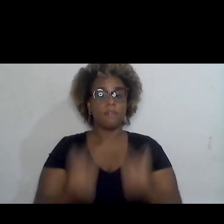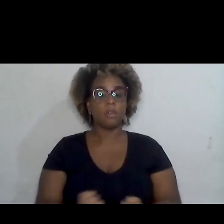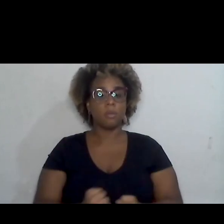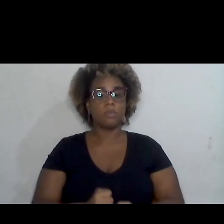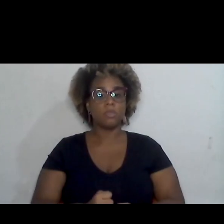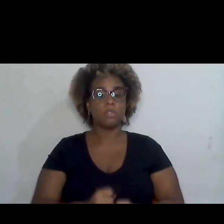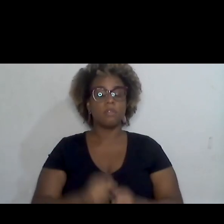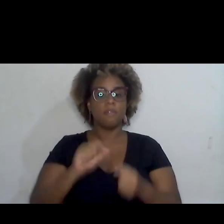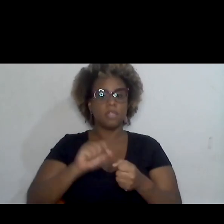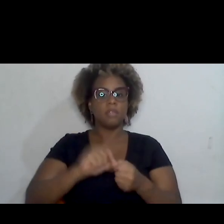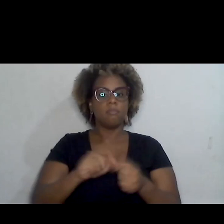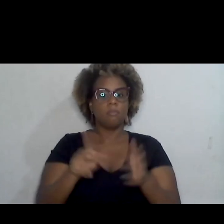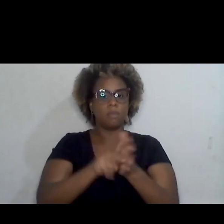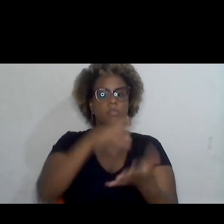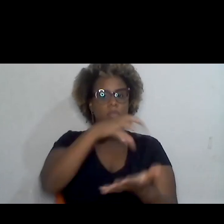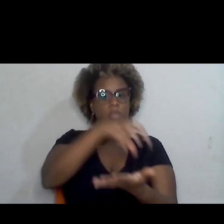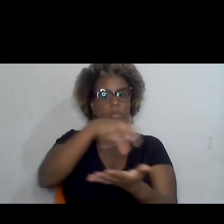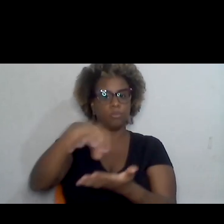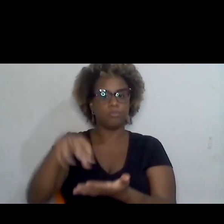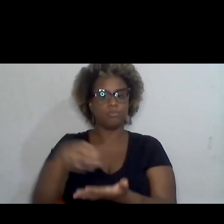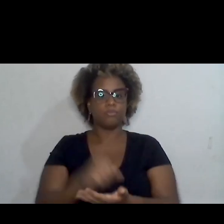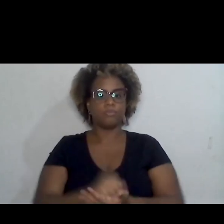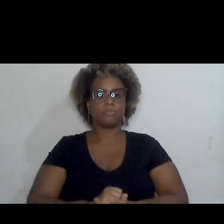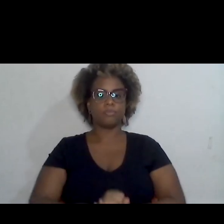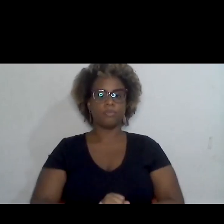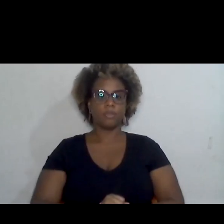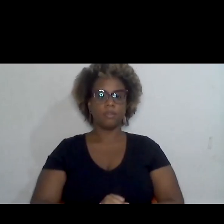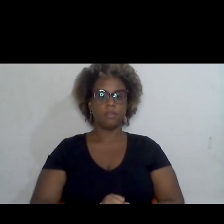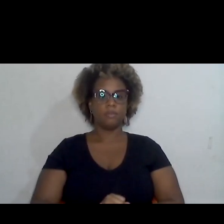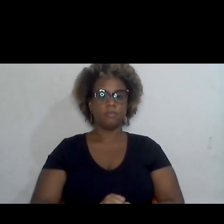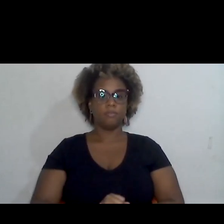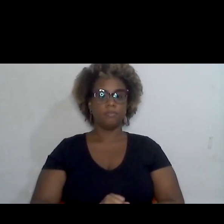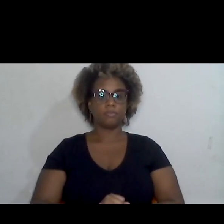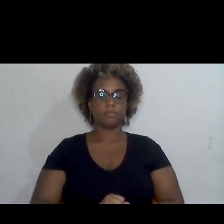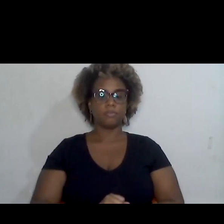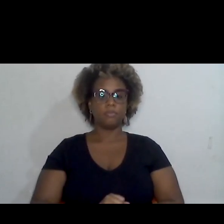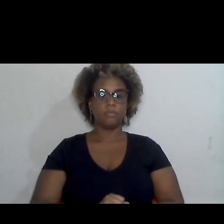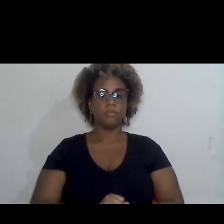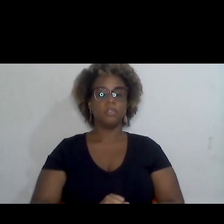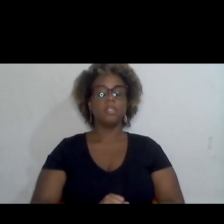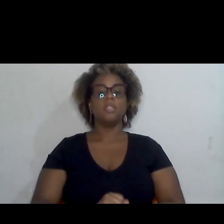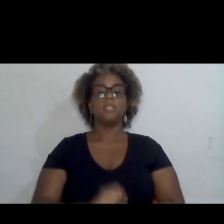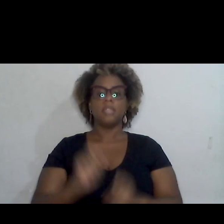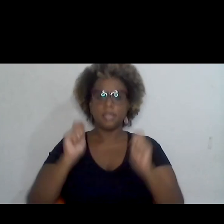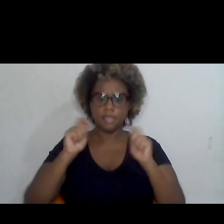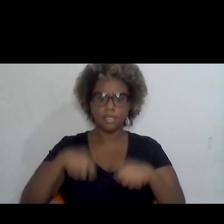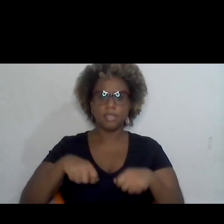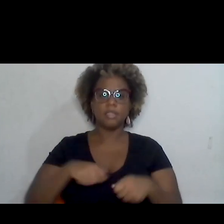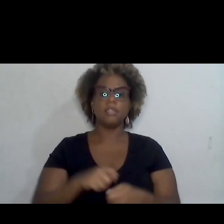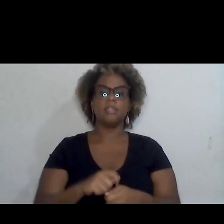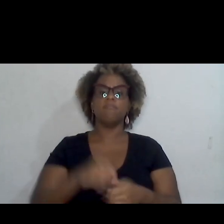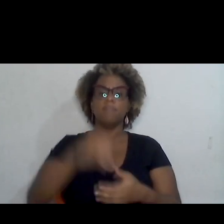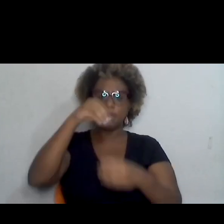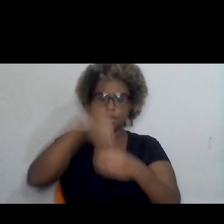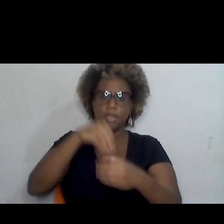nos setoriais, de fato. Não, já é previsto na Lei Paulo Gustavo.